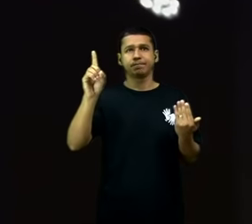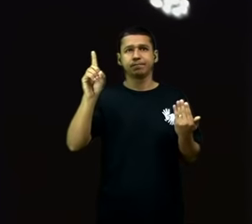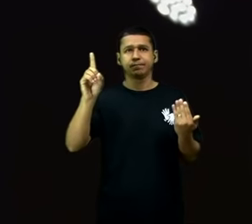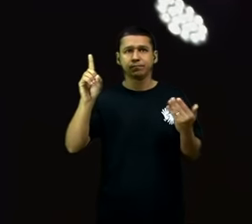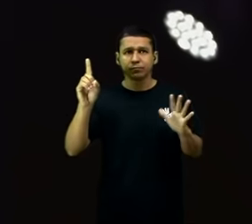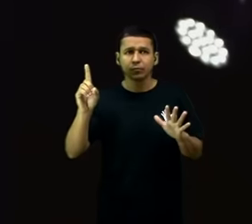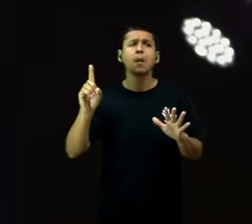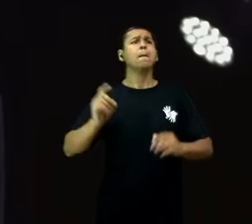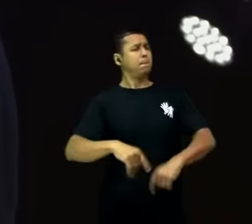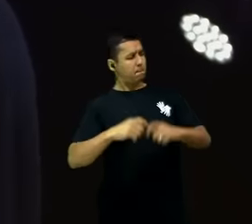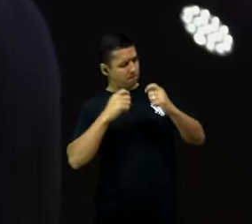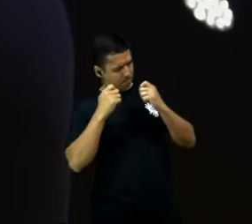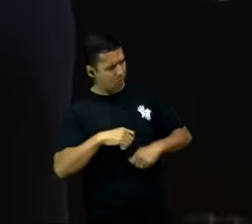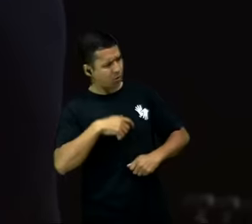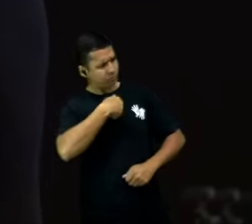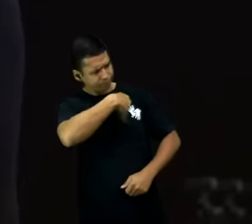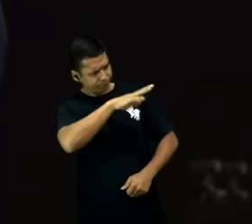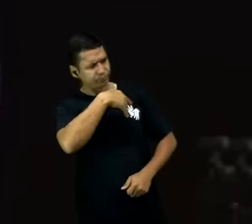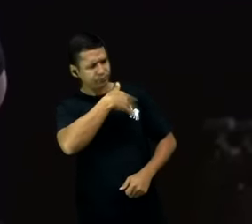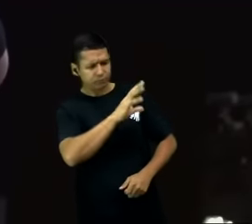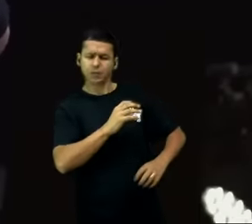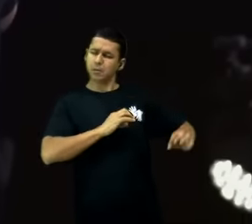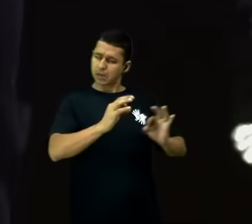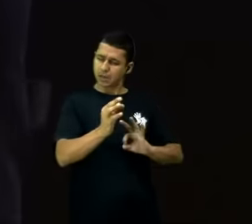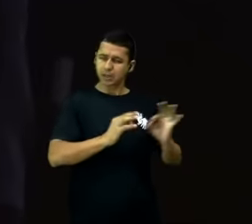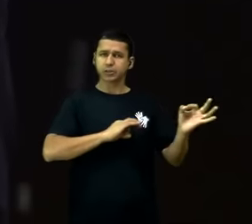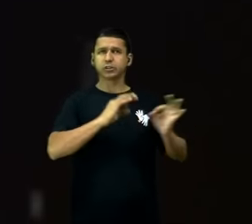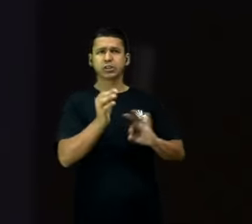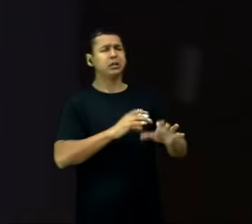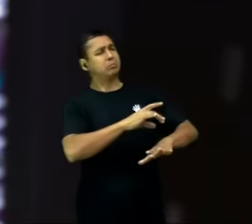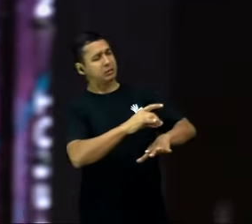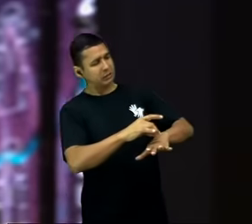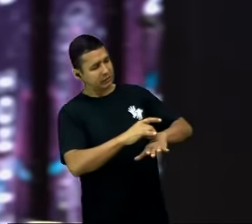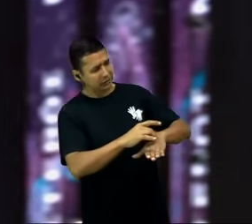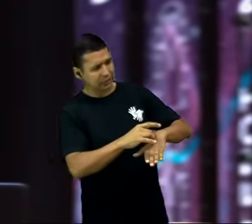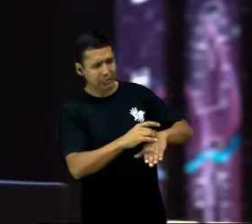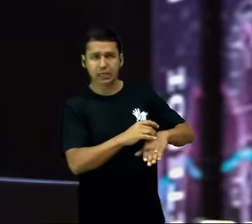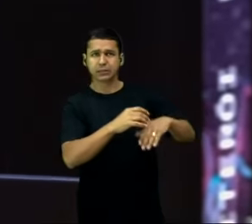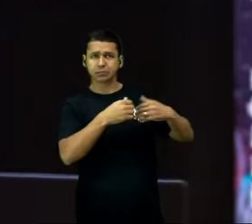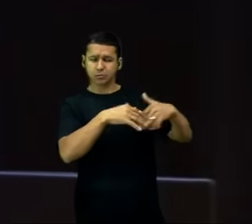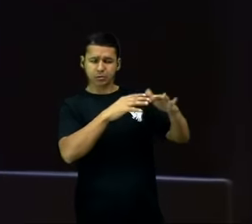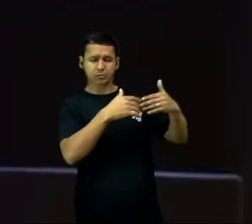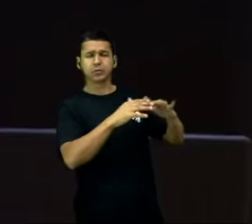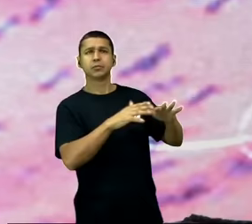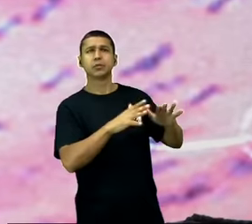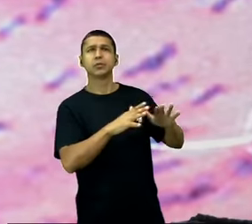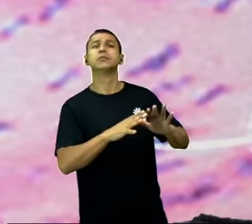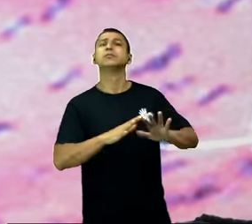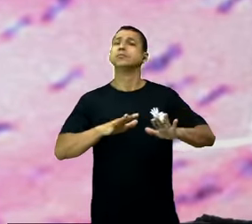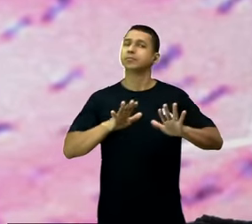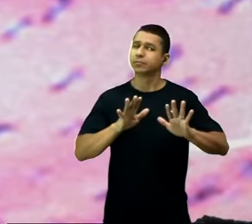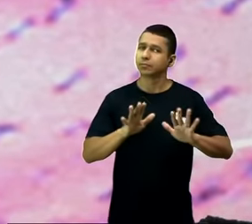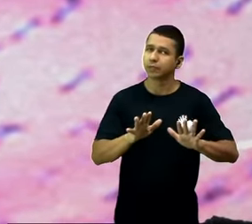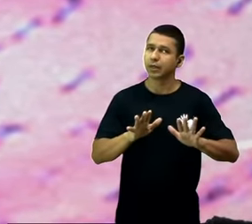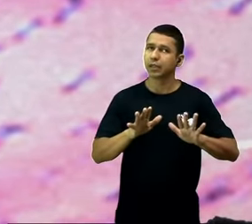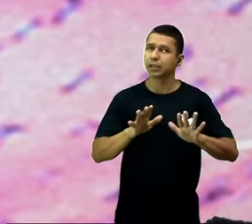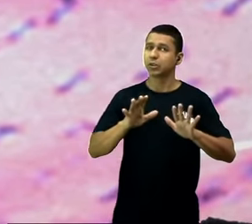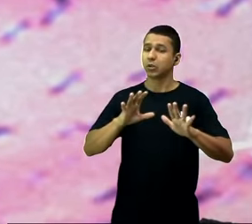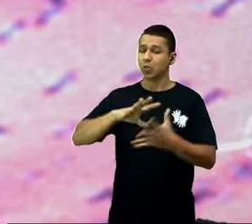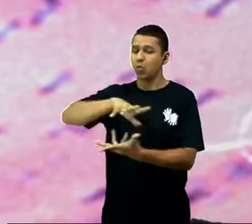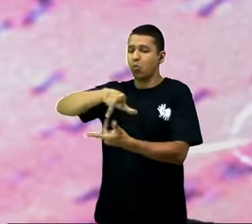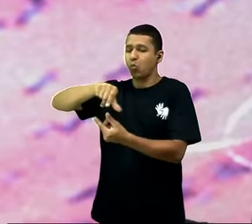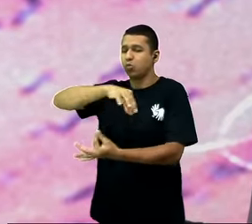Pode fazer do teu jeito, pode planejar, pode na carne, pode, pastor. Agora saiba que o mundo espiritual não reconhece